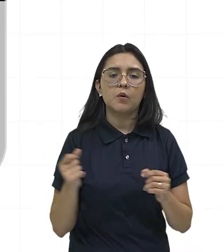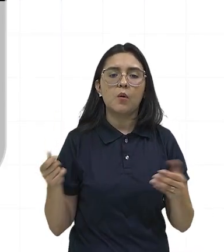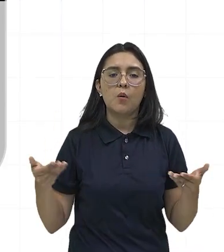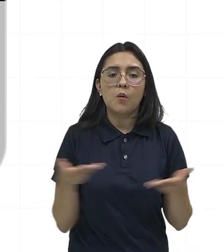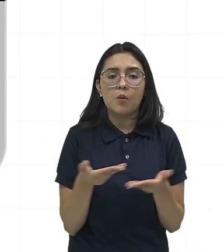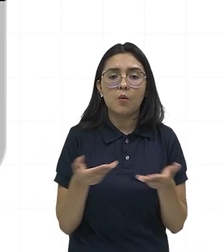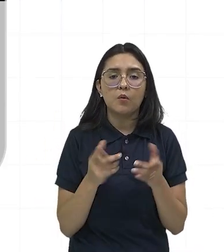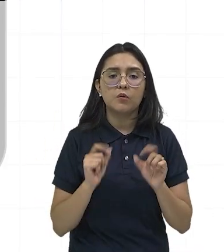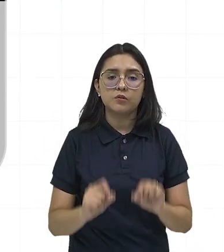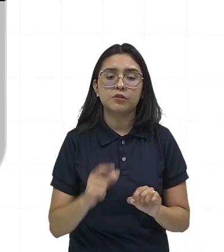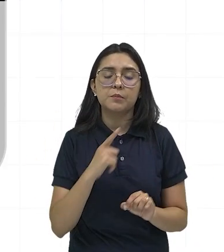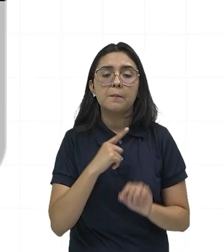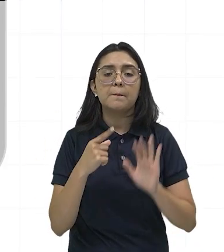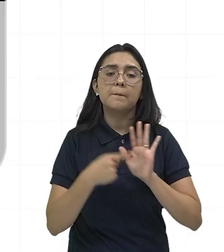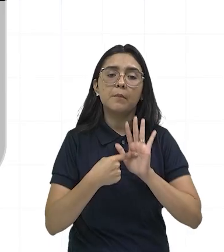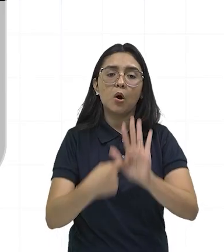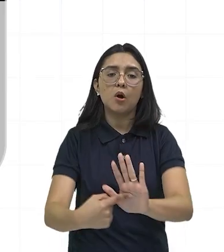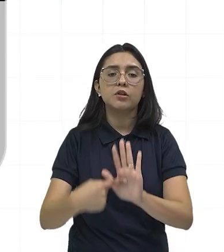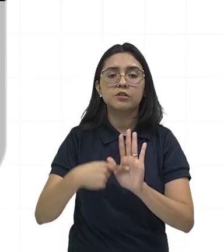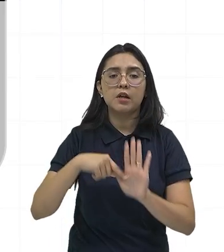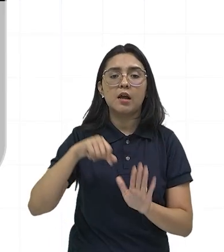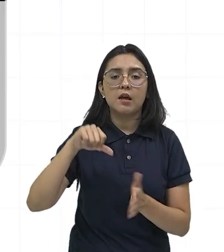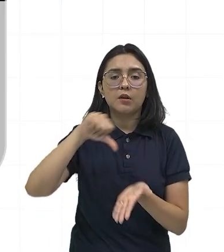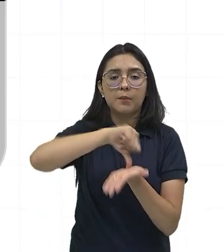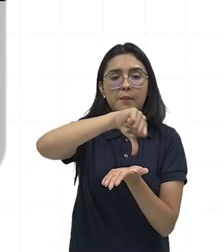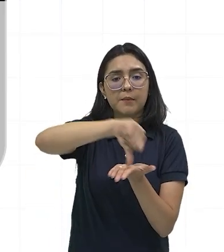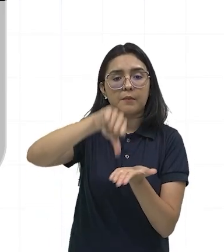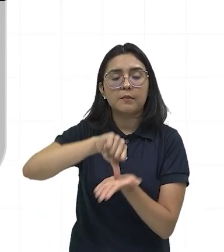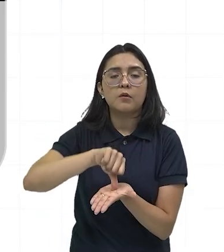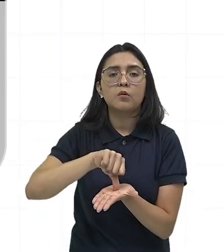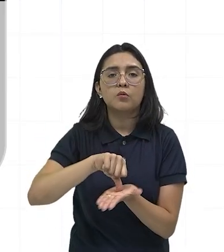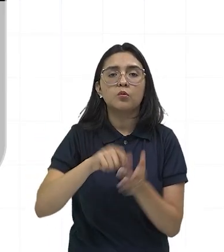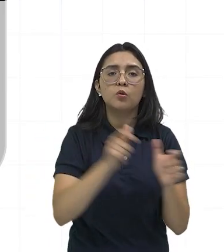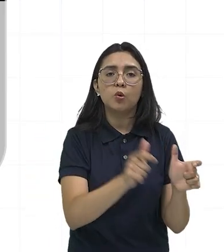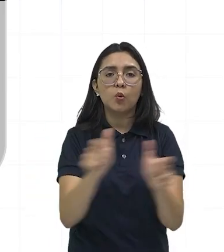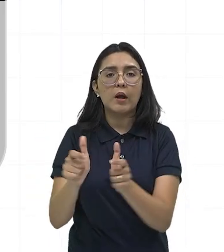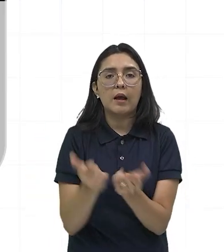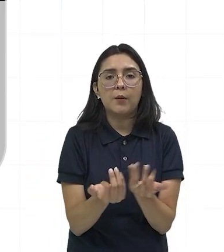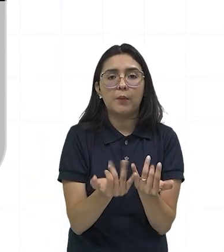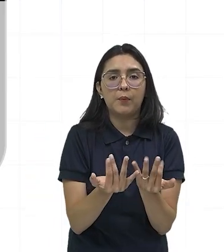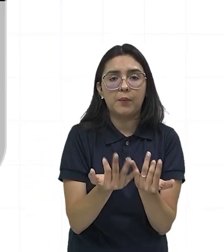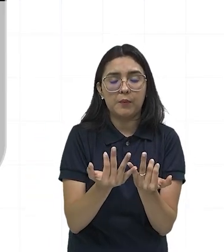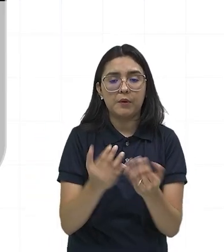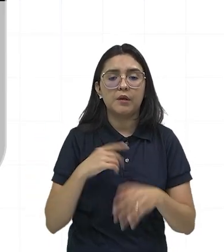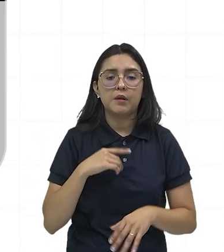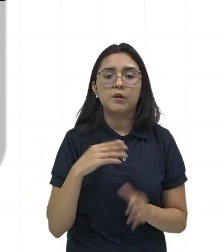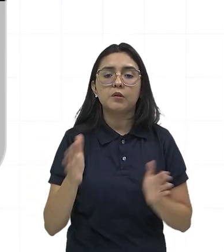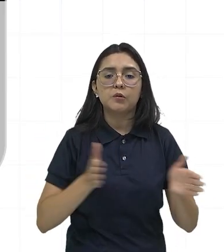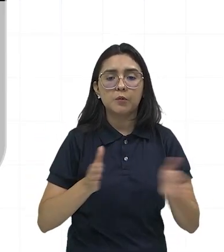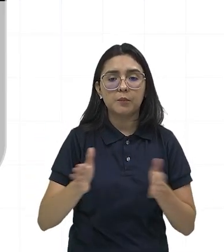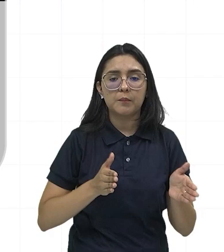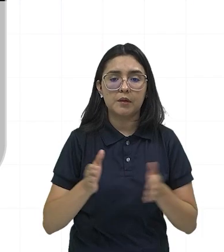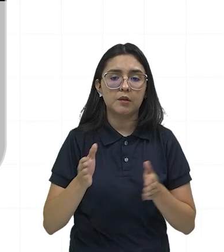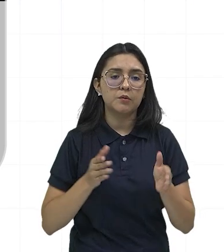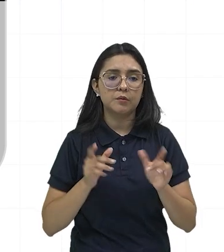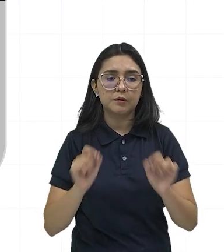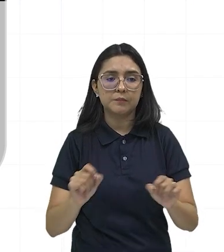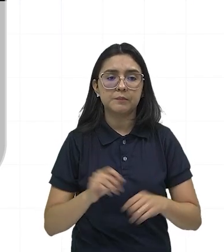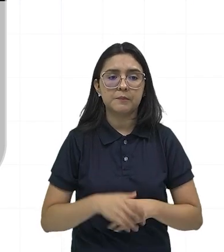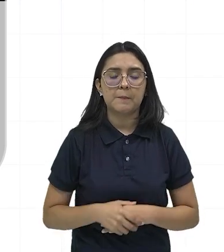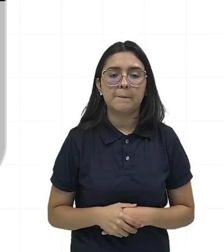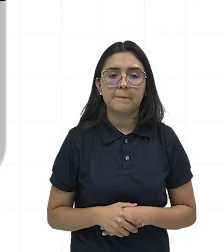atualmente focos de queimadas, né? Então nós temos aí no período de 22,